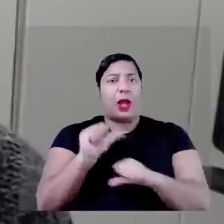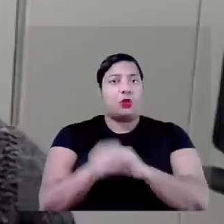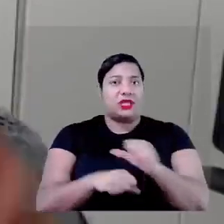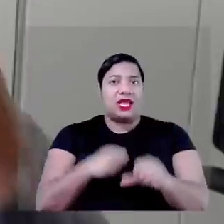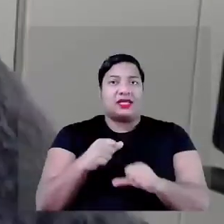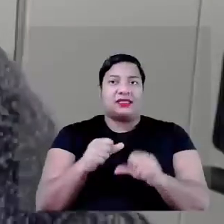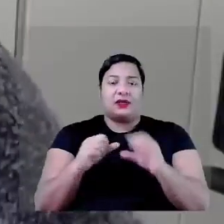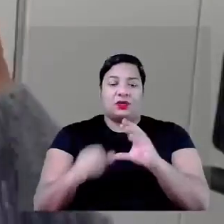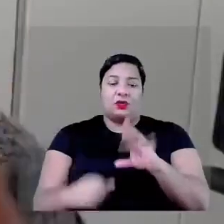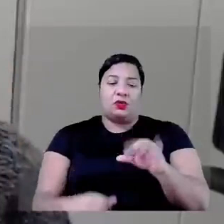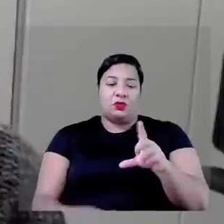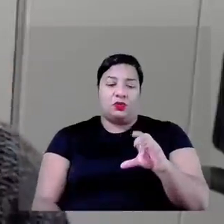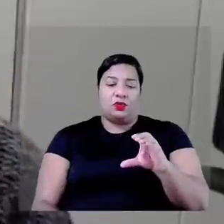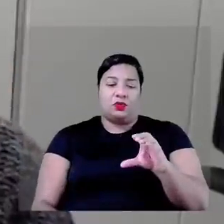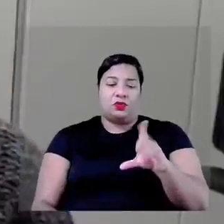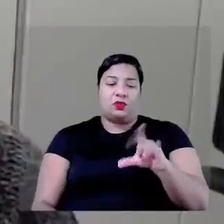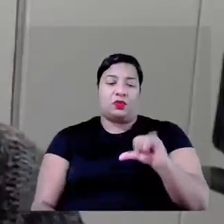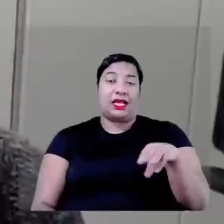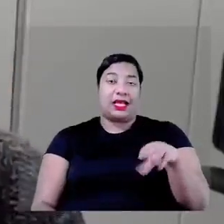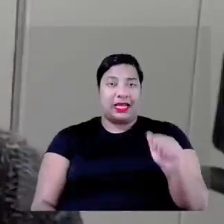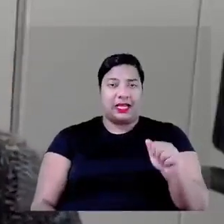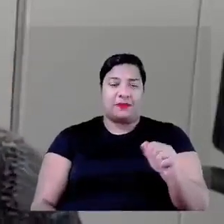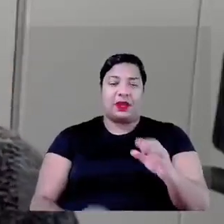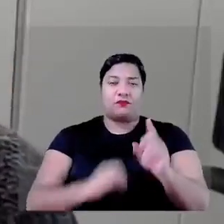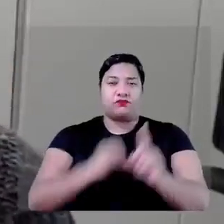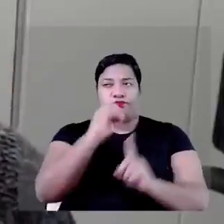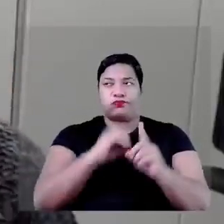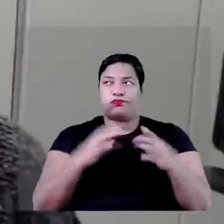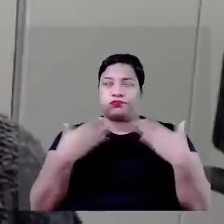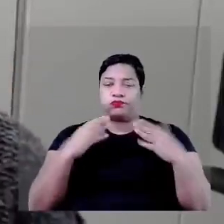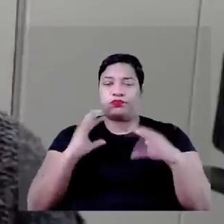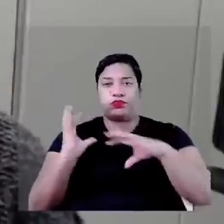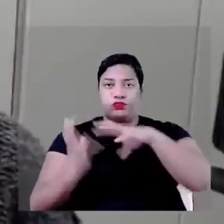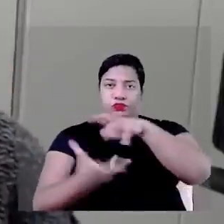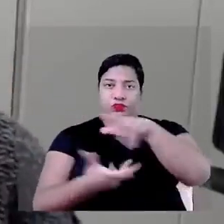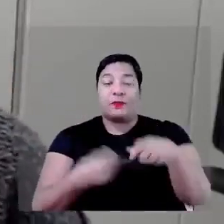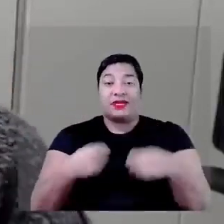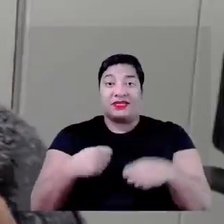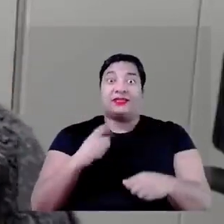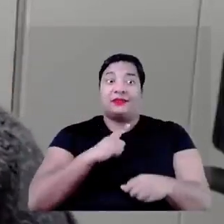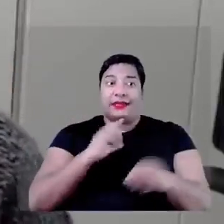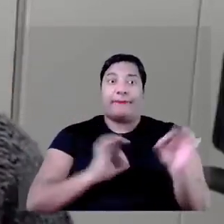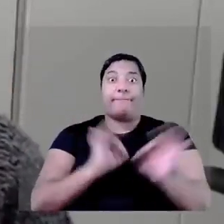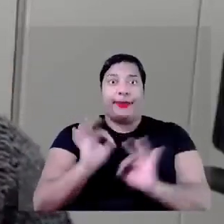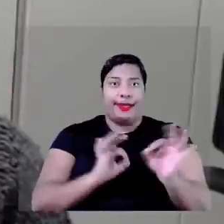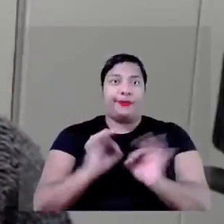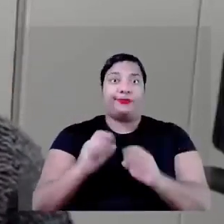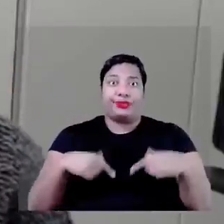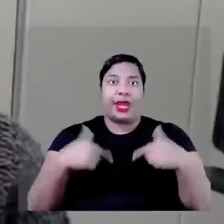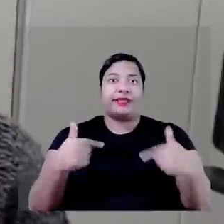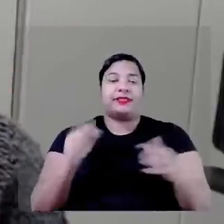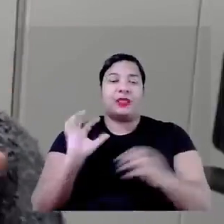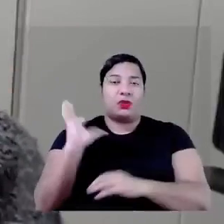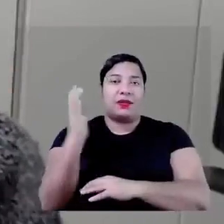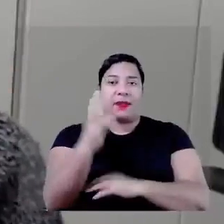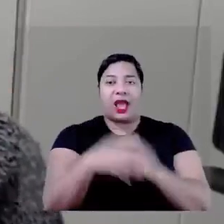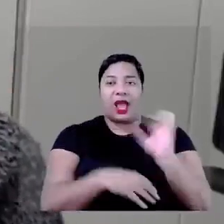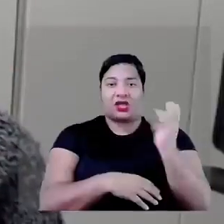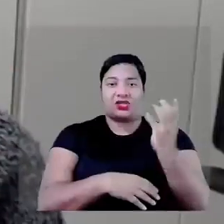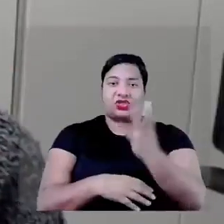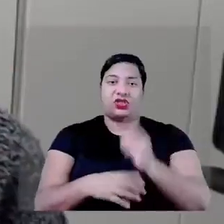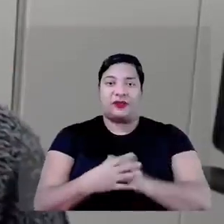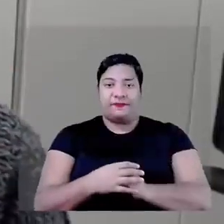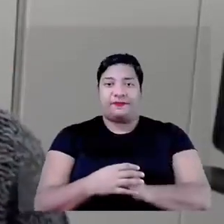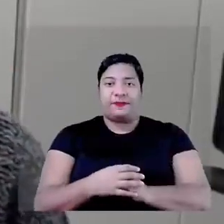que os órgãos do Poder Judiciário devem ter planos aí de ação climáticas, visando uma gestão mais corporativa, né? Então, não é